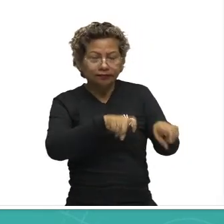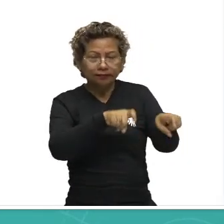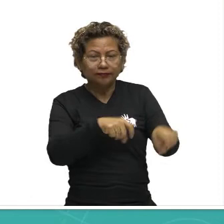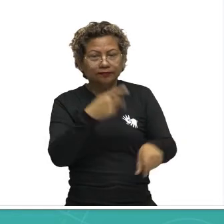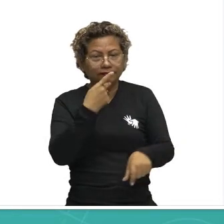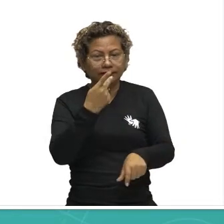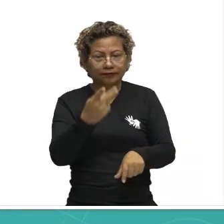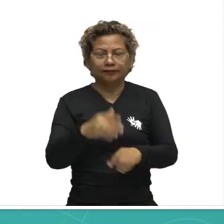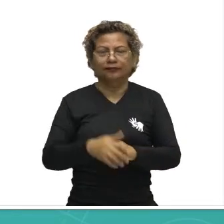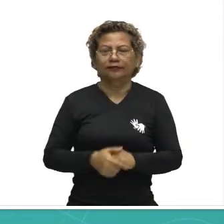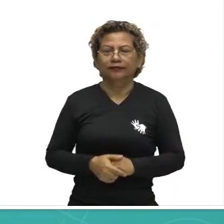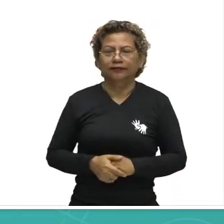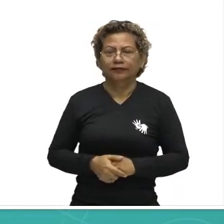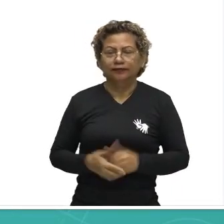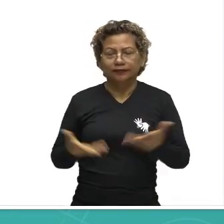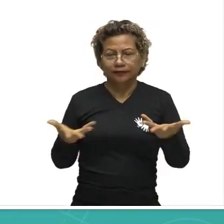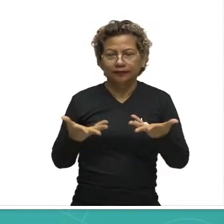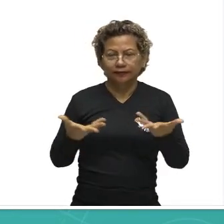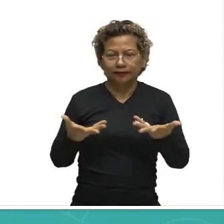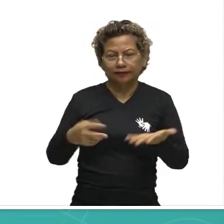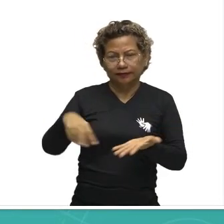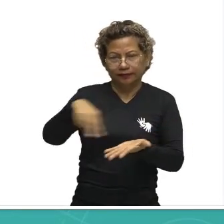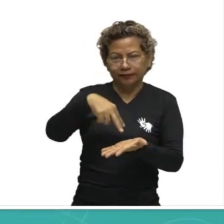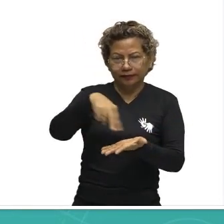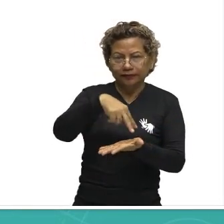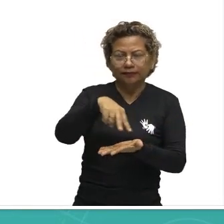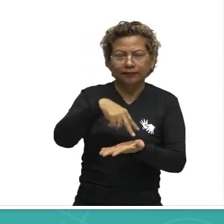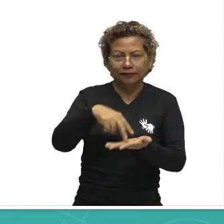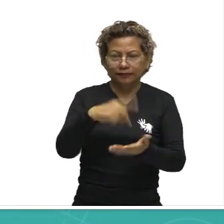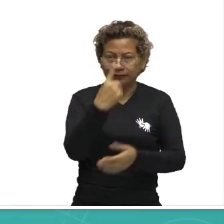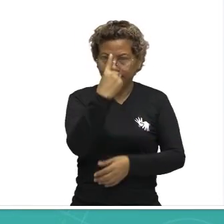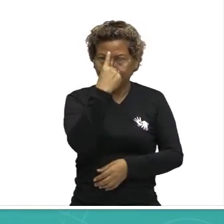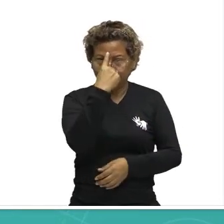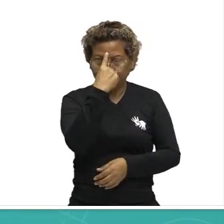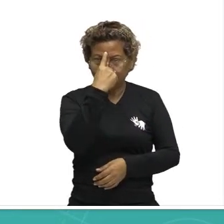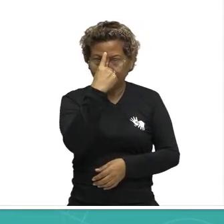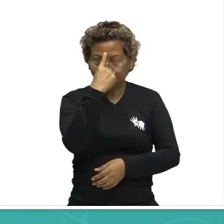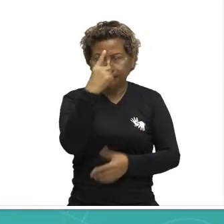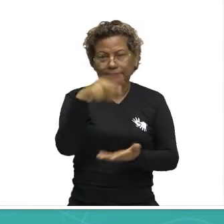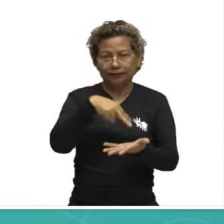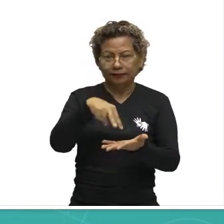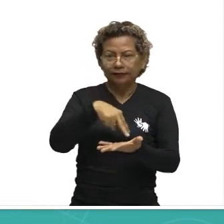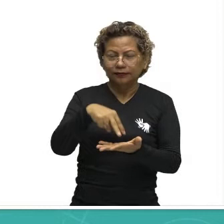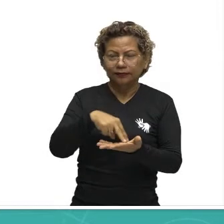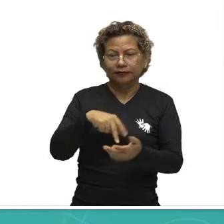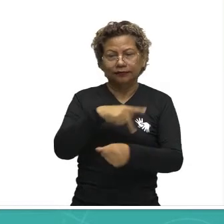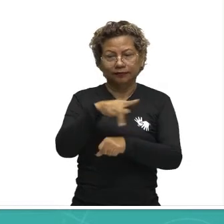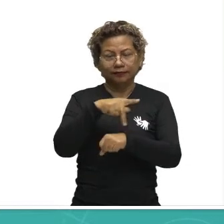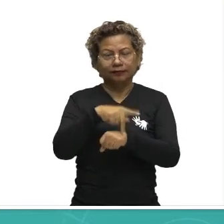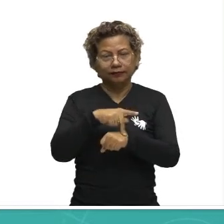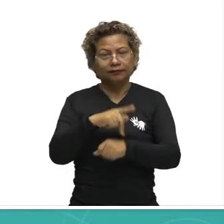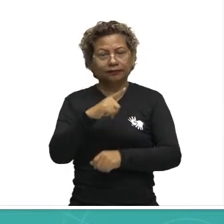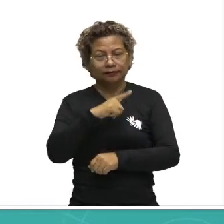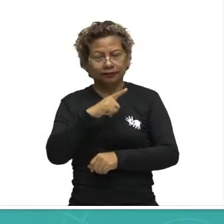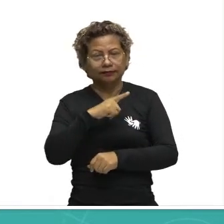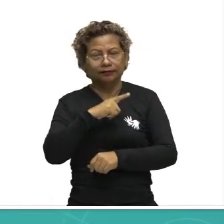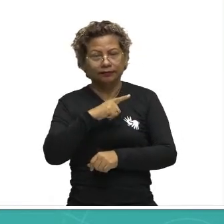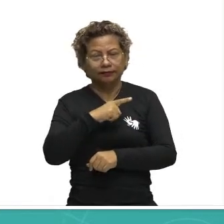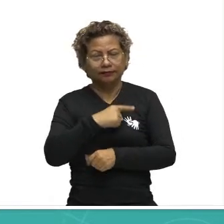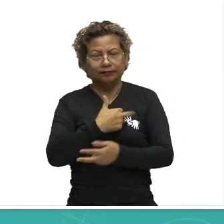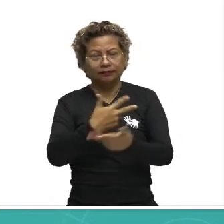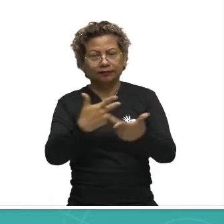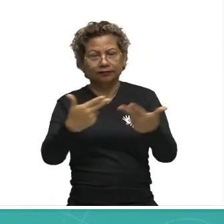E aí, nós vamos falar sobre a dança indiana. Vamos lá? A dança na Índia está presente em muitas outras formas de